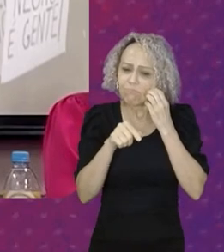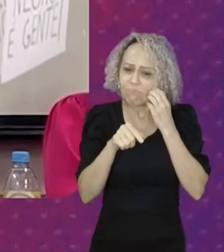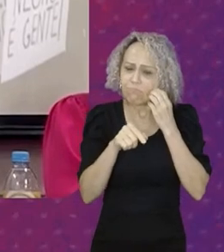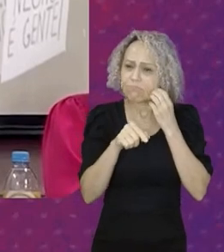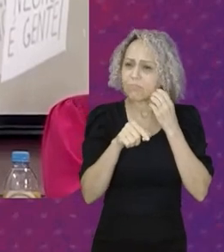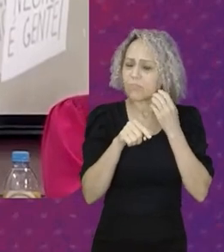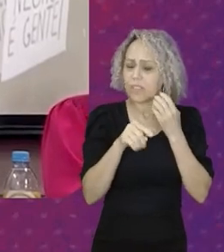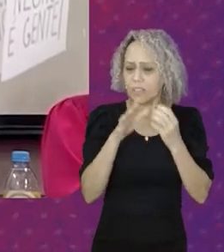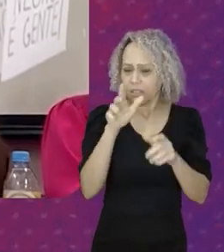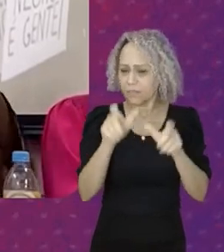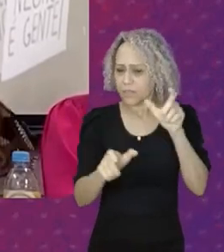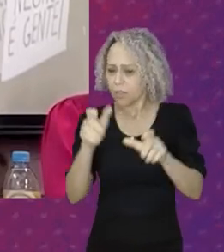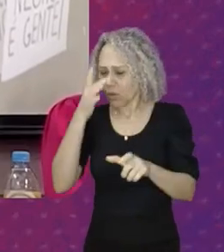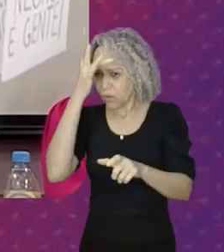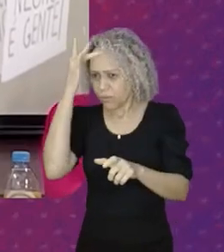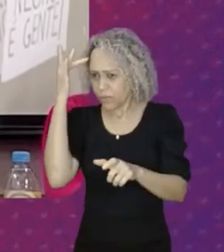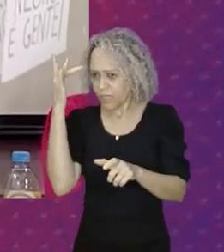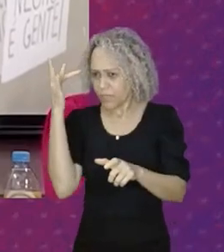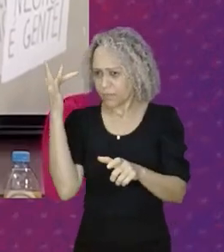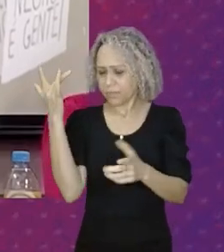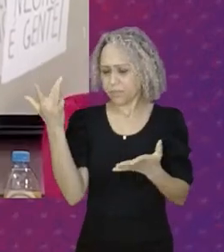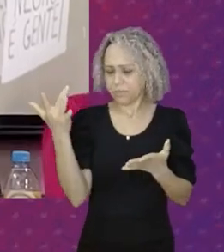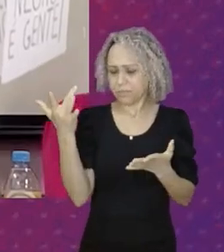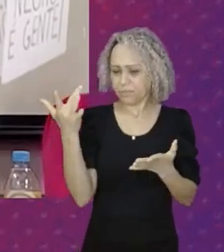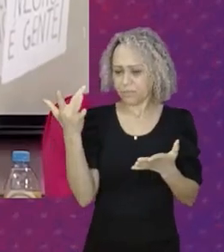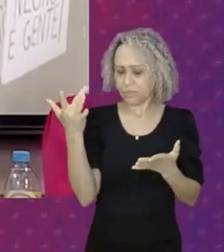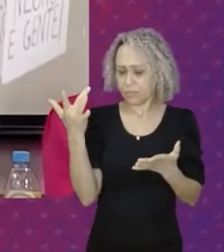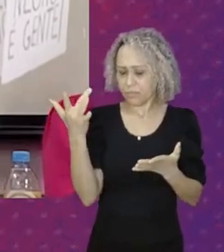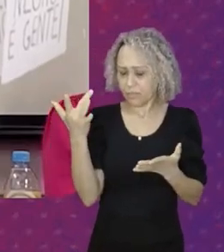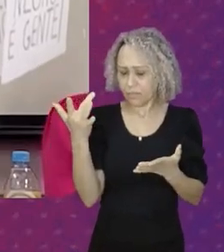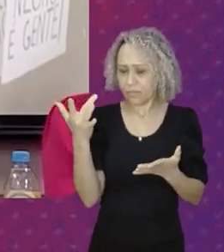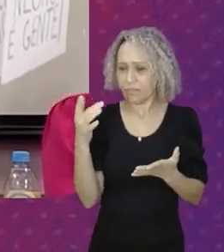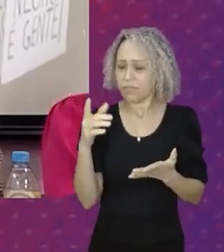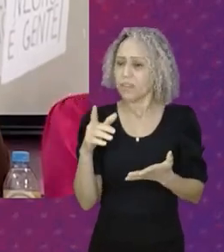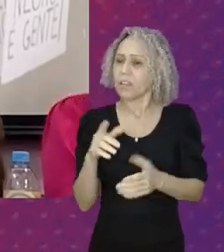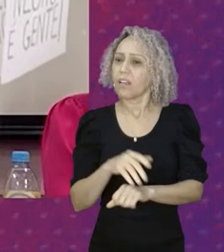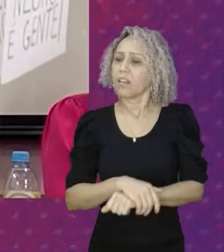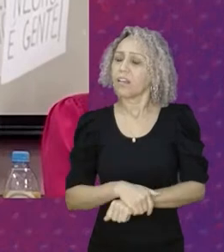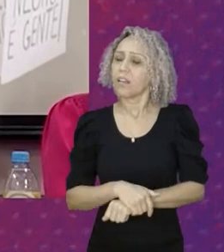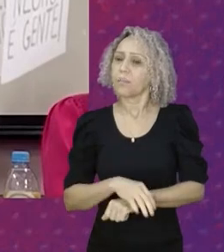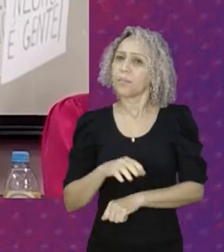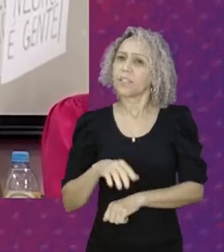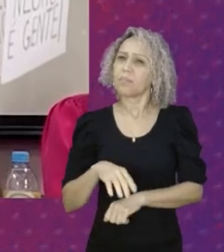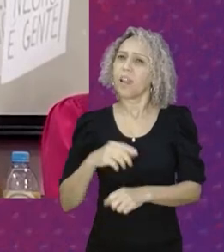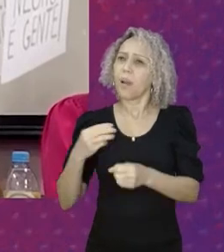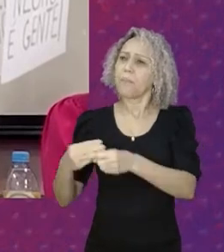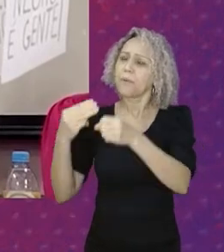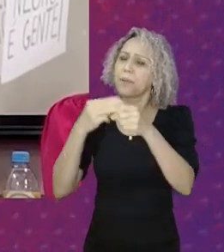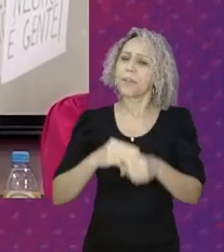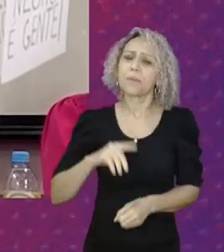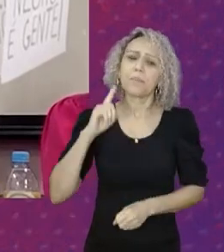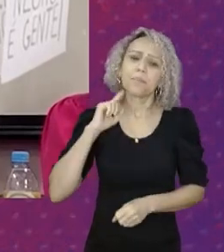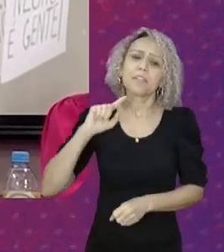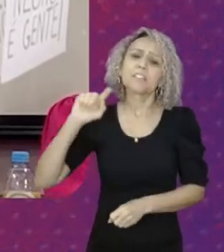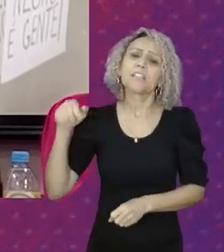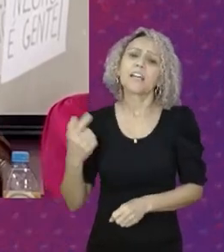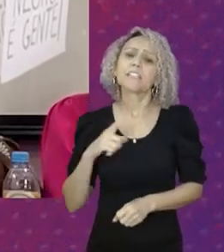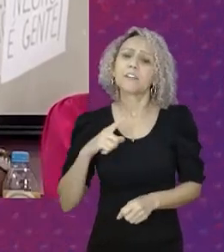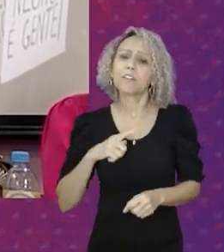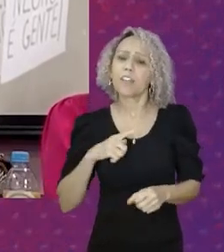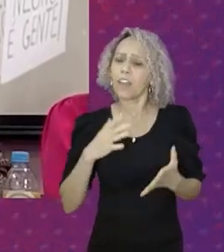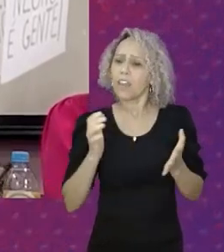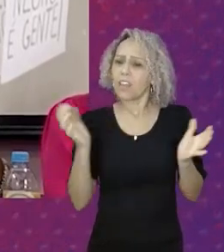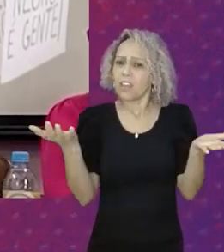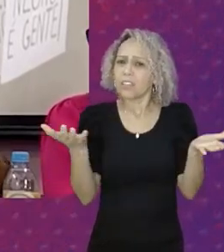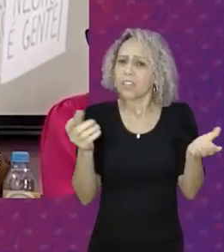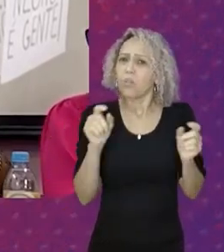clubes sociais negros, que antecedem ao MNU. A gente tem muitos municípios em Minas Gerais que têm clubes sociais negros. E por